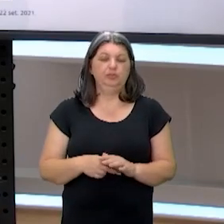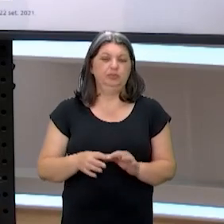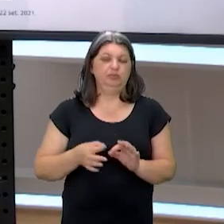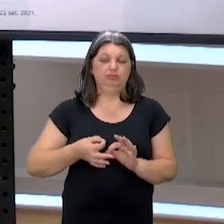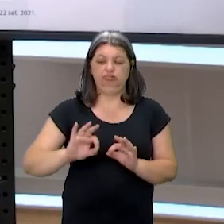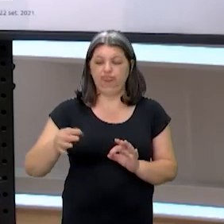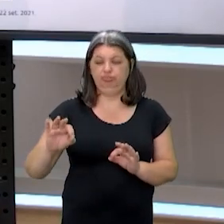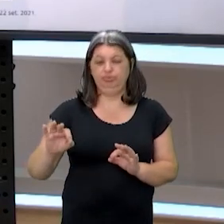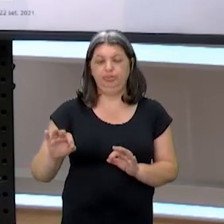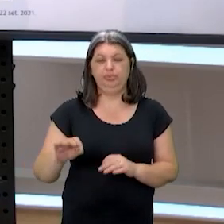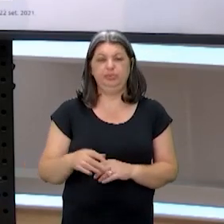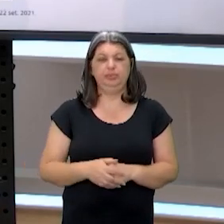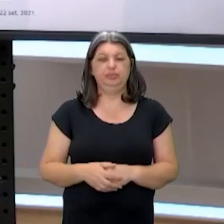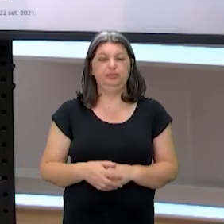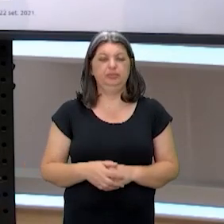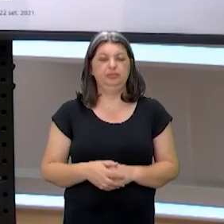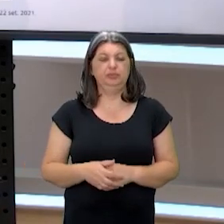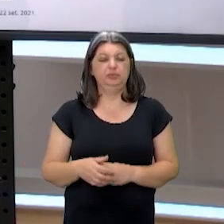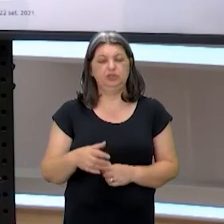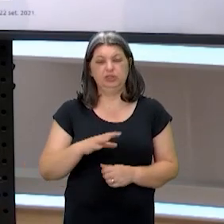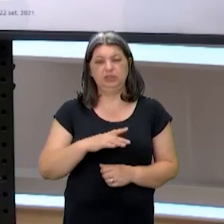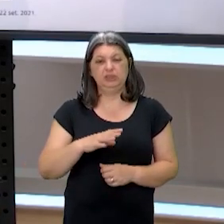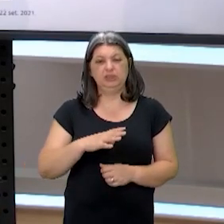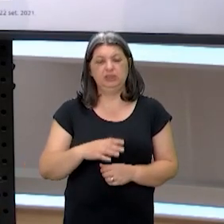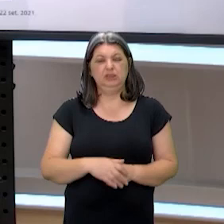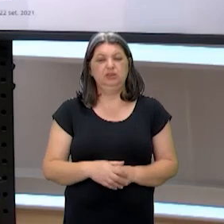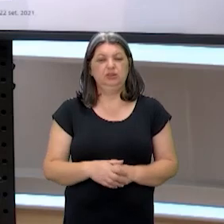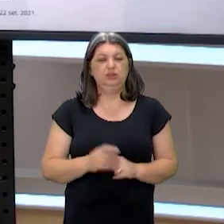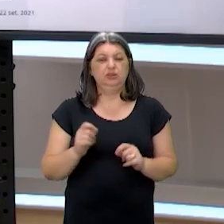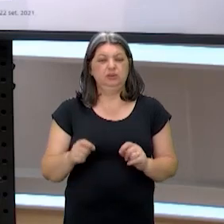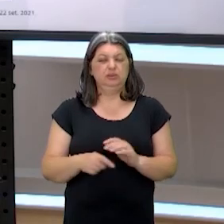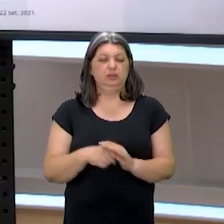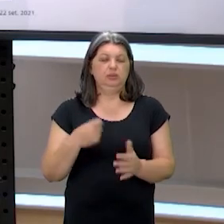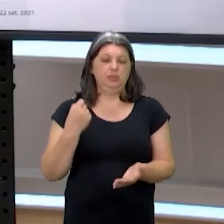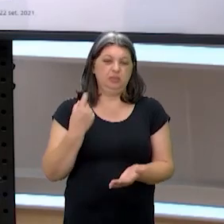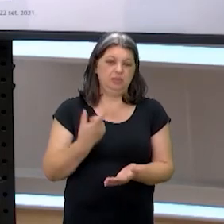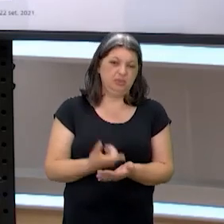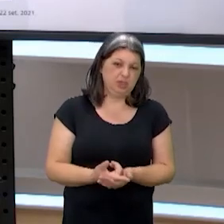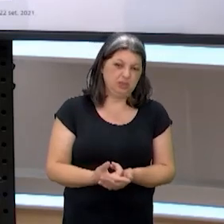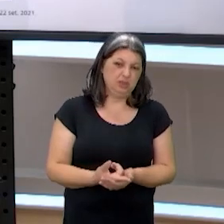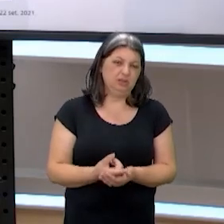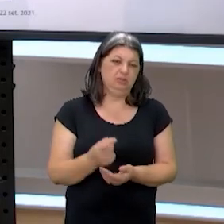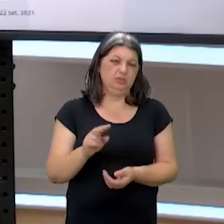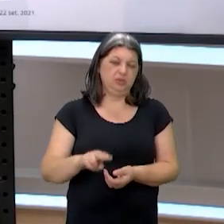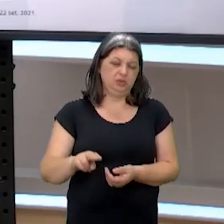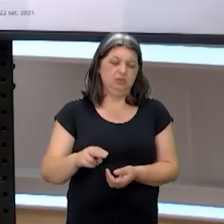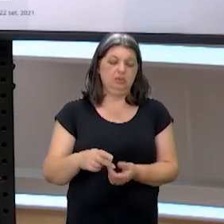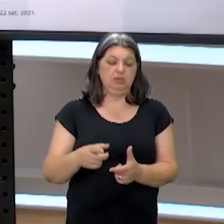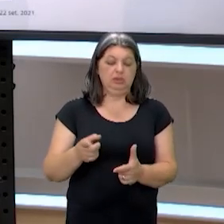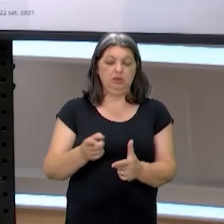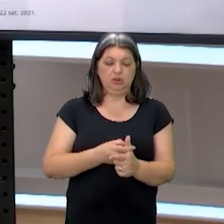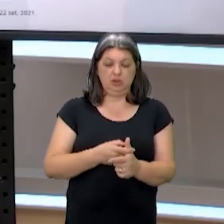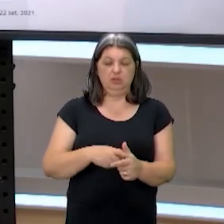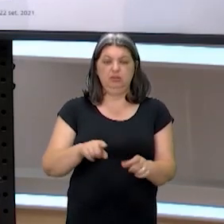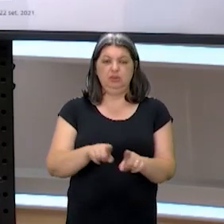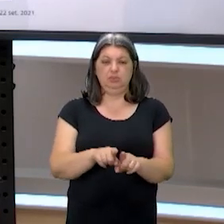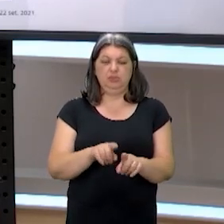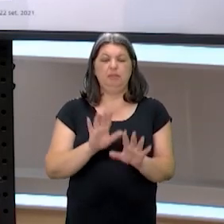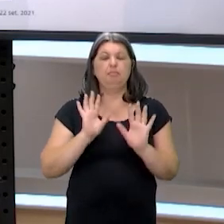cidade, local onde ele consegue pagar pelo preço do uso do solo, pelo aluguel,